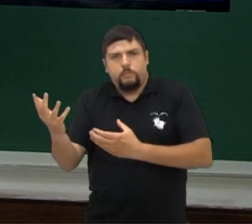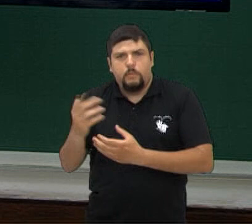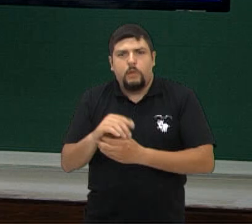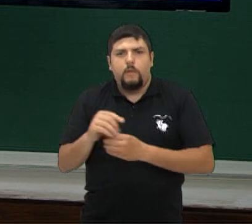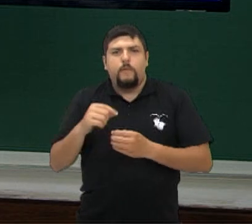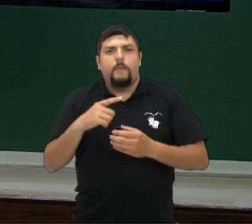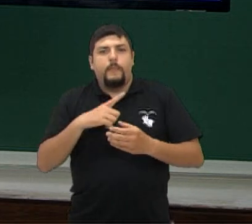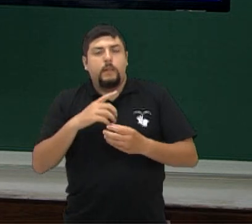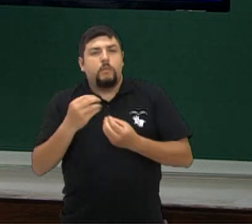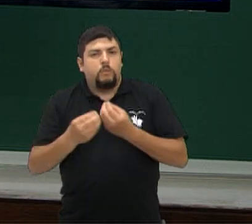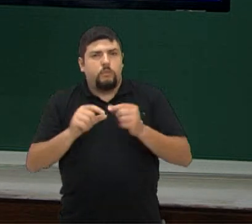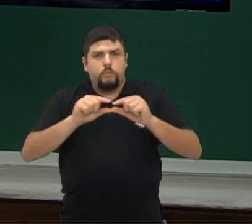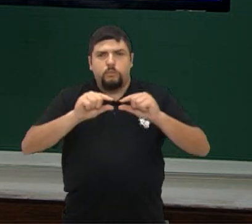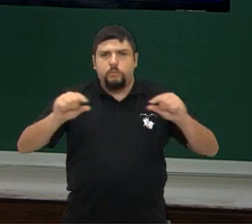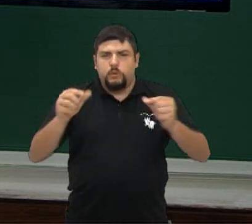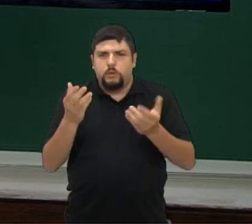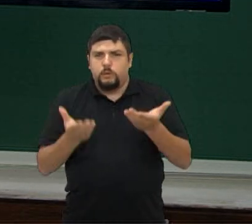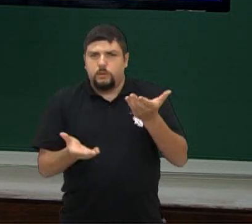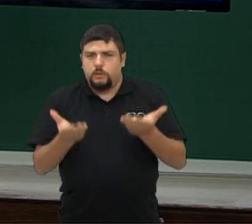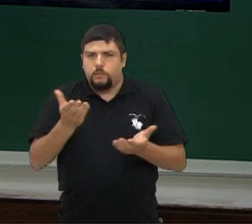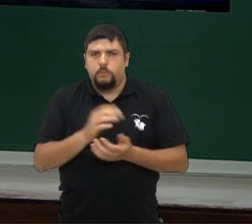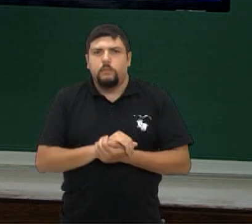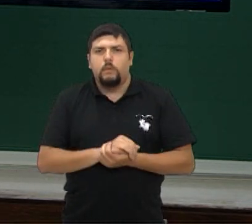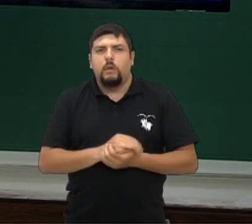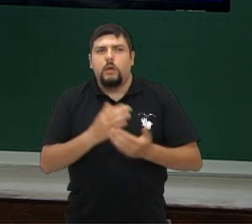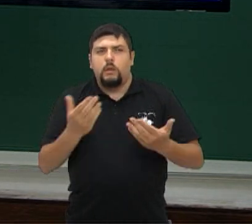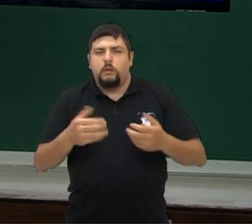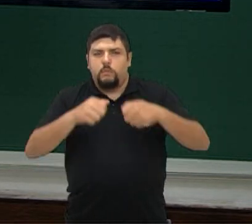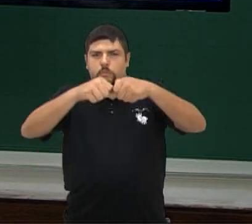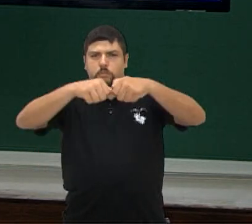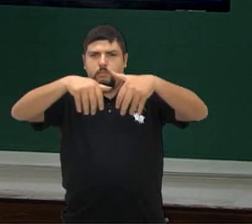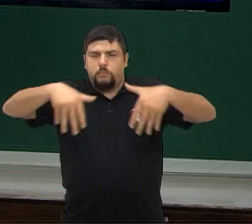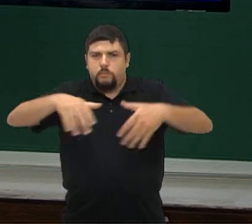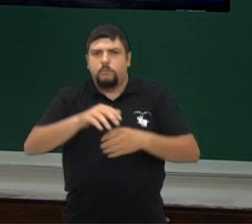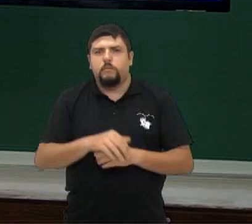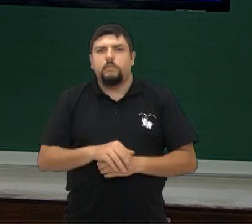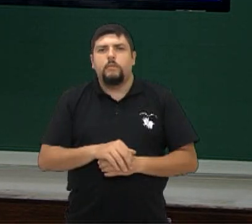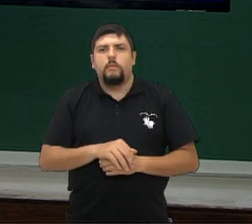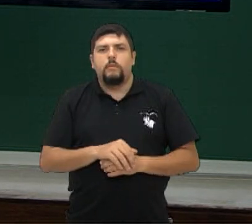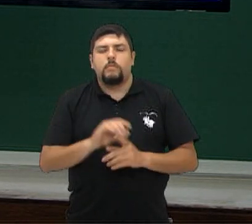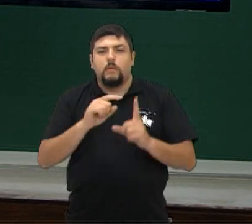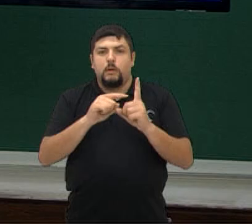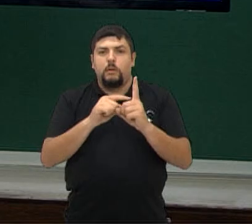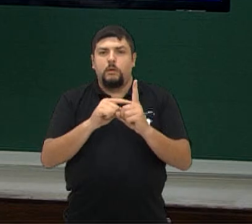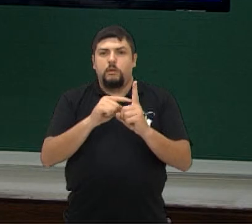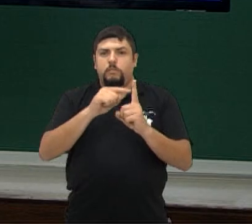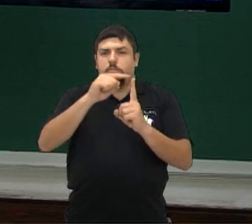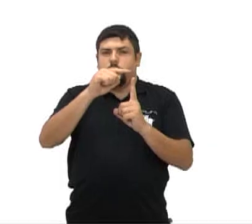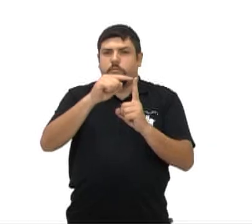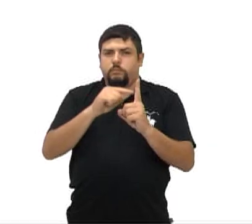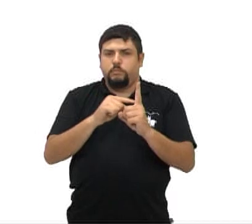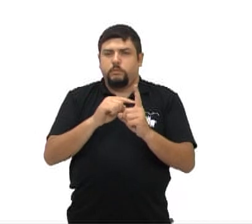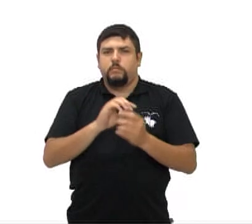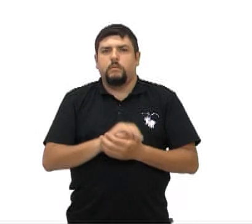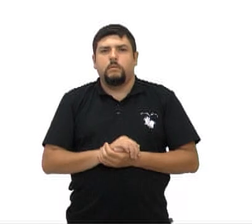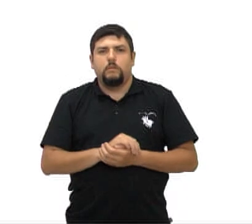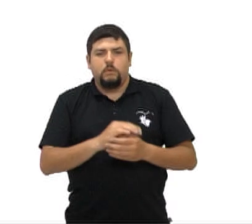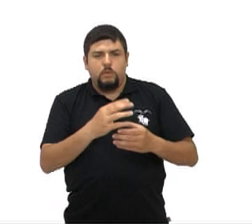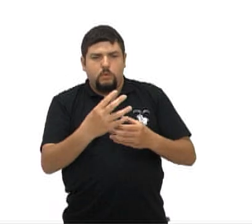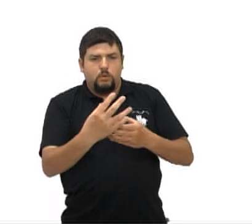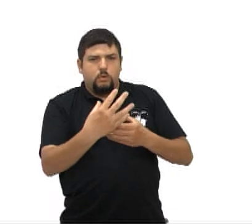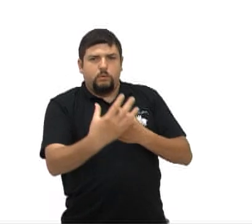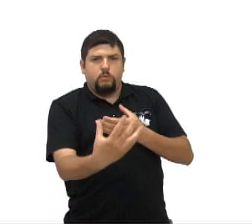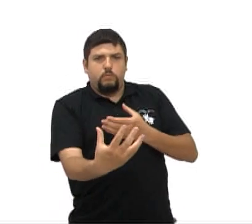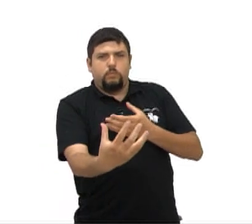tem dentro do nosso equilíbrio. Então, o nosso fluxograma fala o seguinte: variação da temperatura, processos endotérmicos.